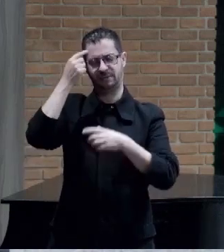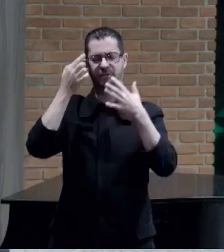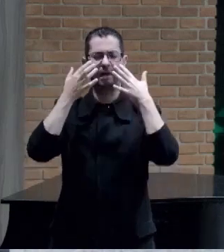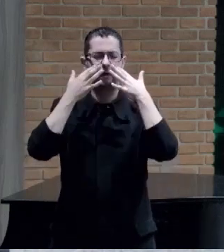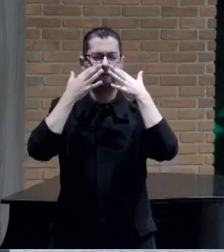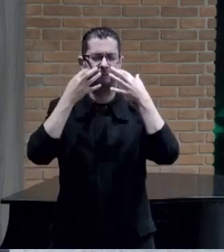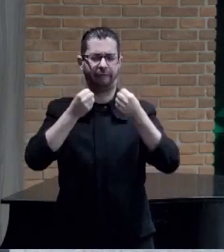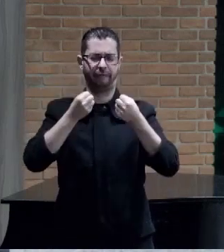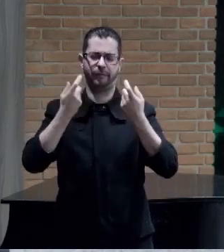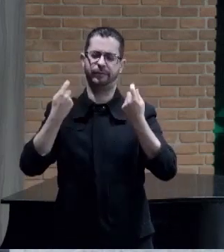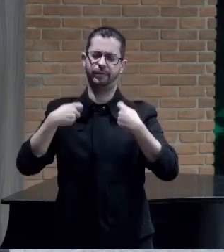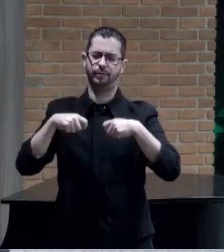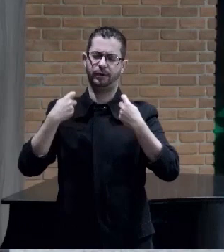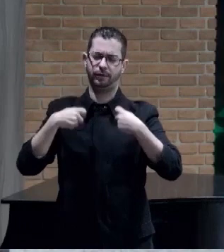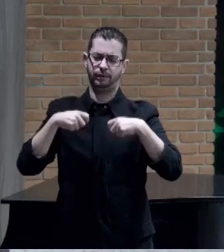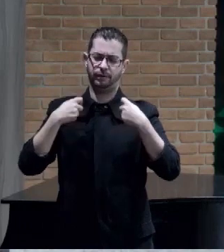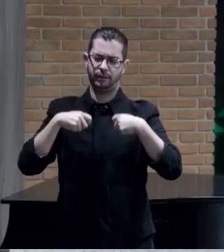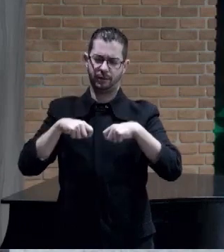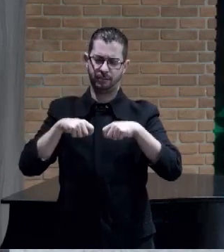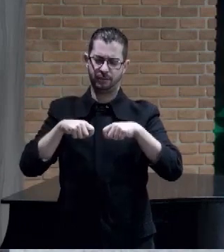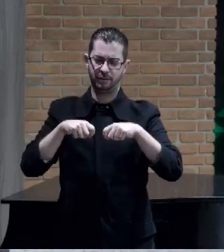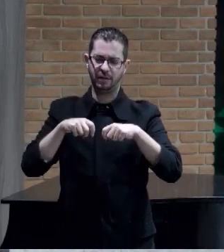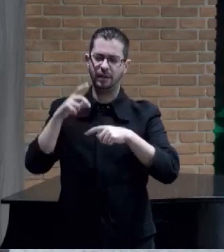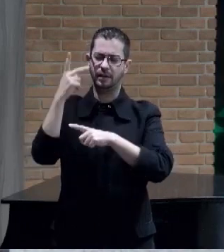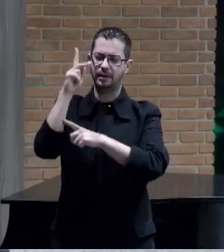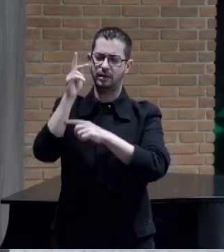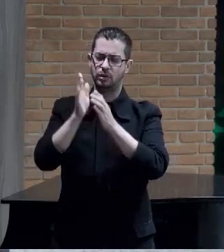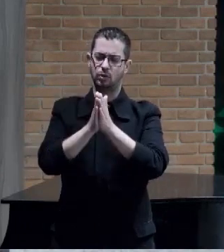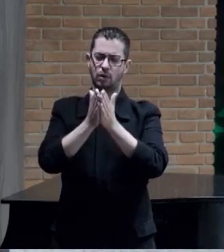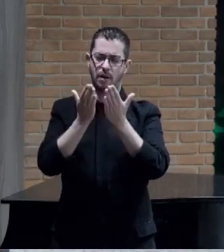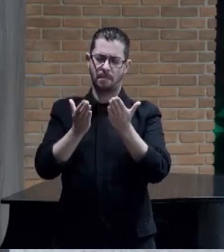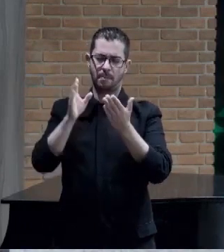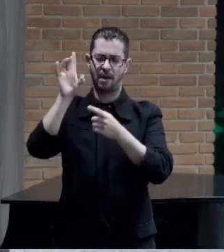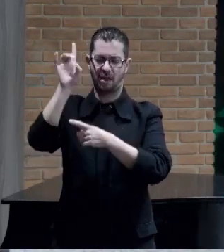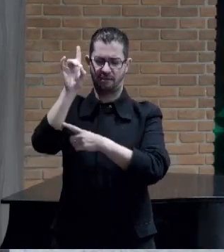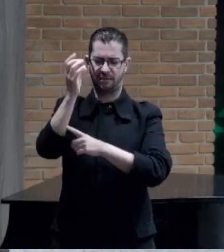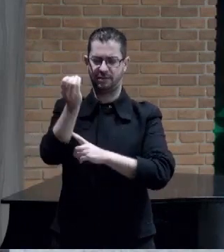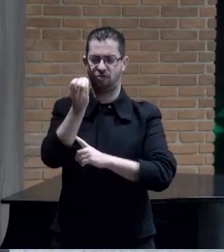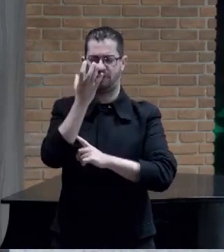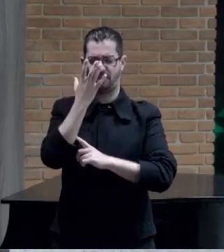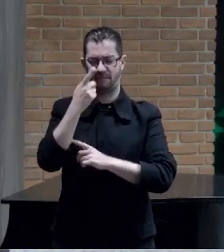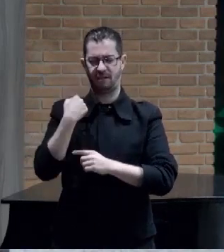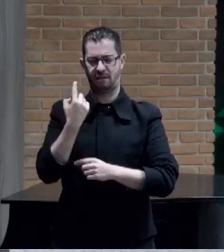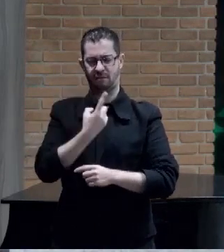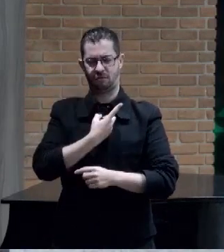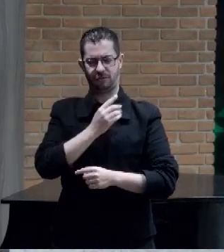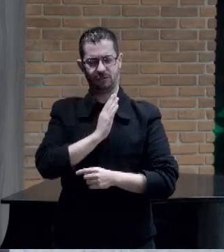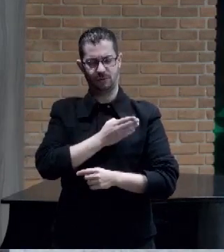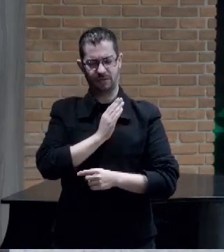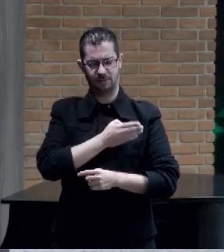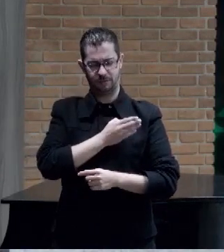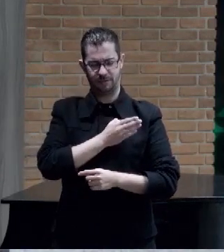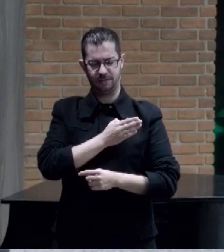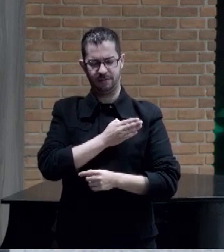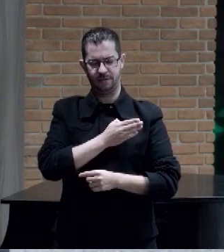precisamos e que a Tua palavra seja revelada aos nossos corações, a começar pelo